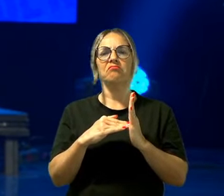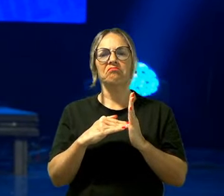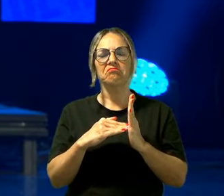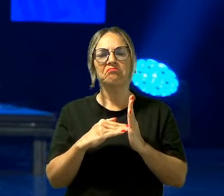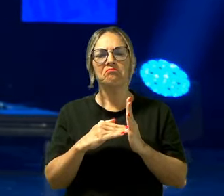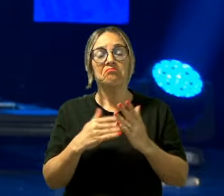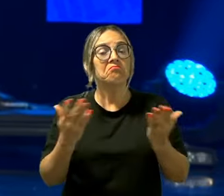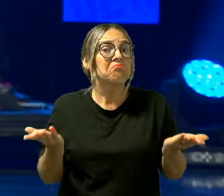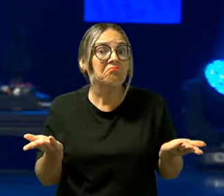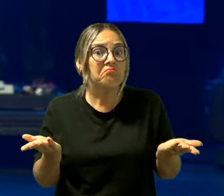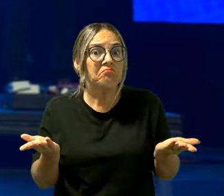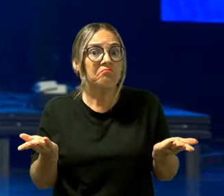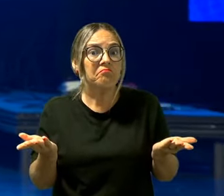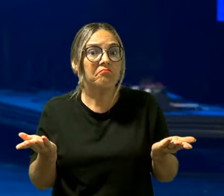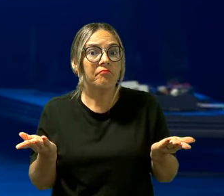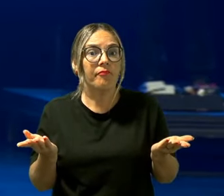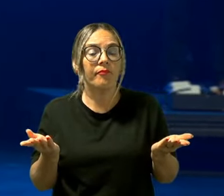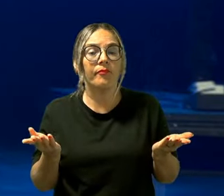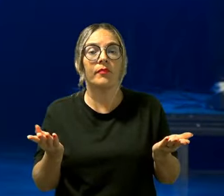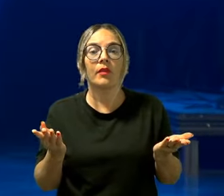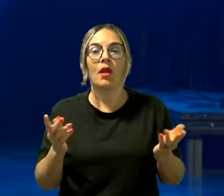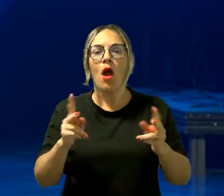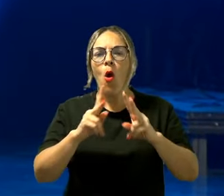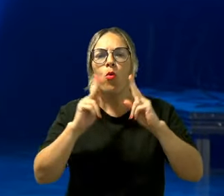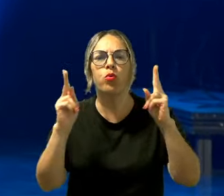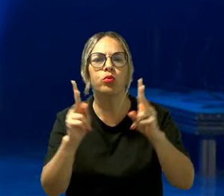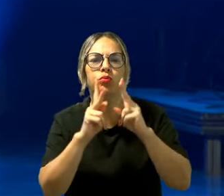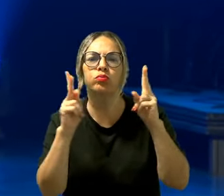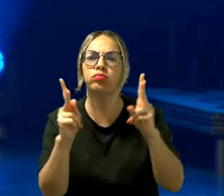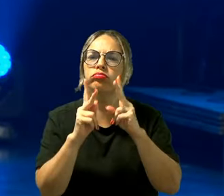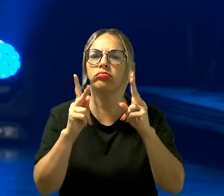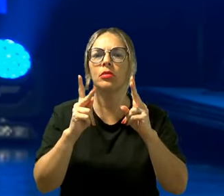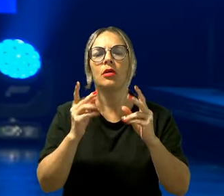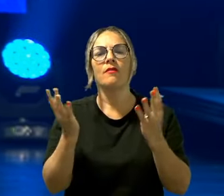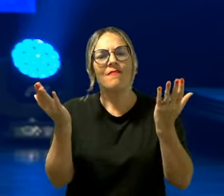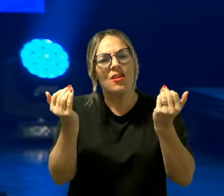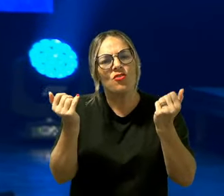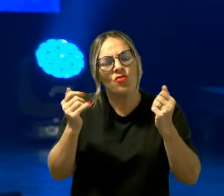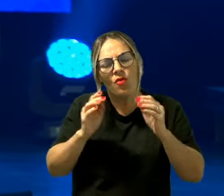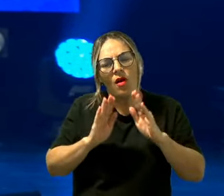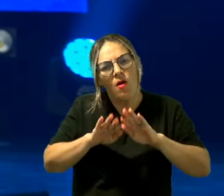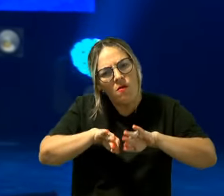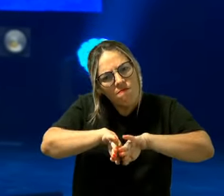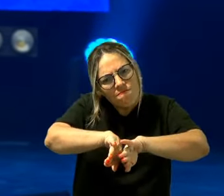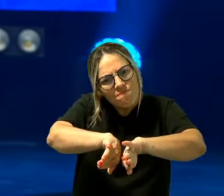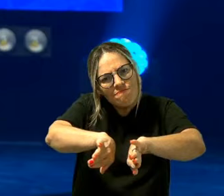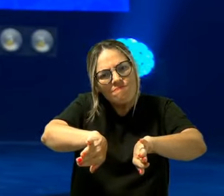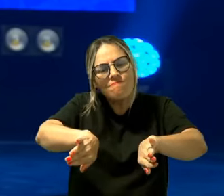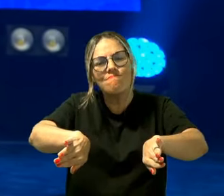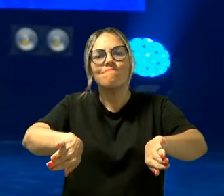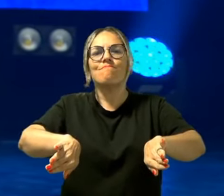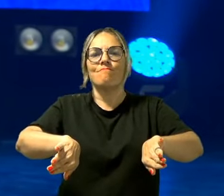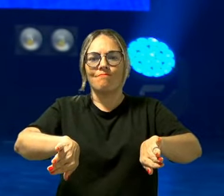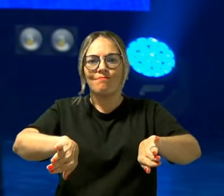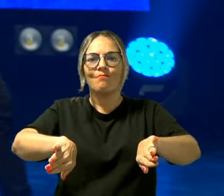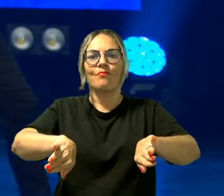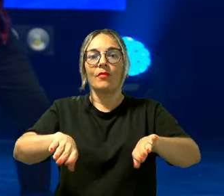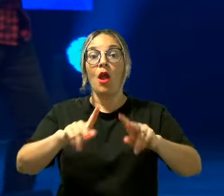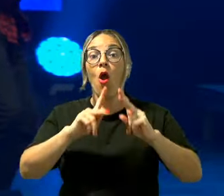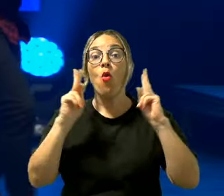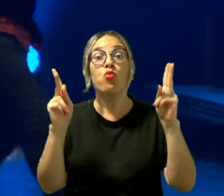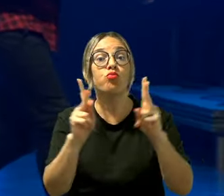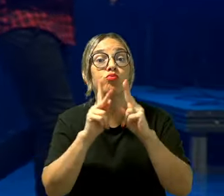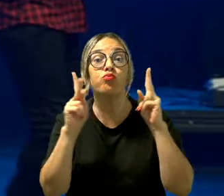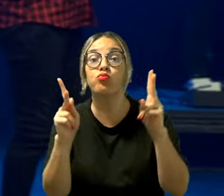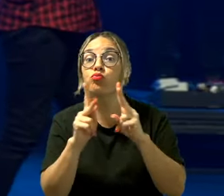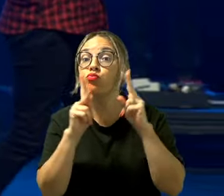lado, abrindo o caminho, o vento vai secando a terra. Porque